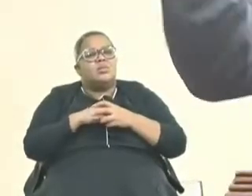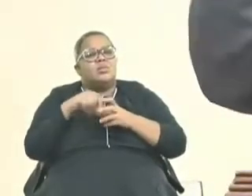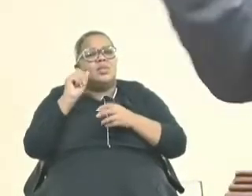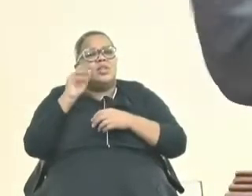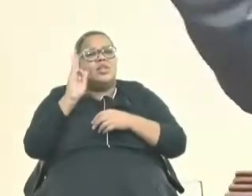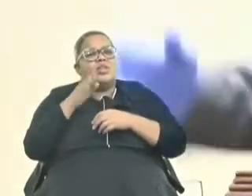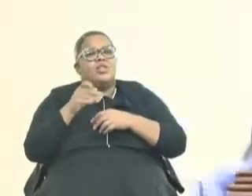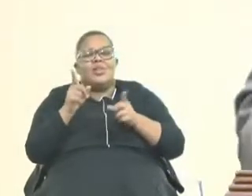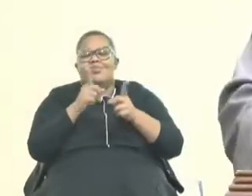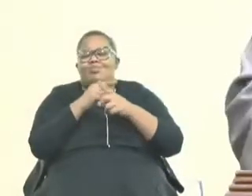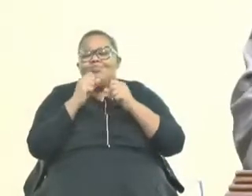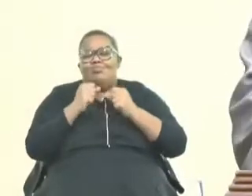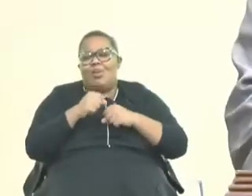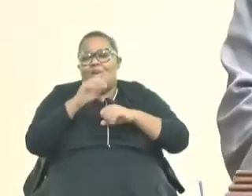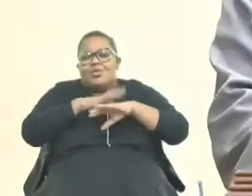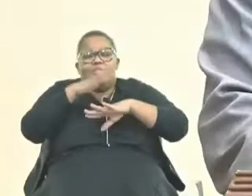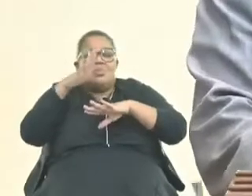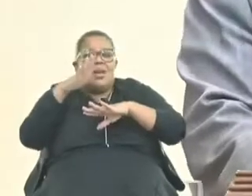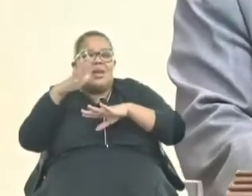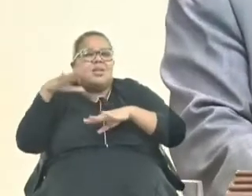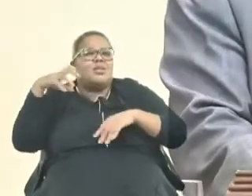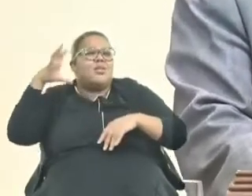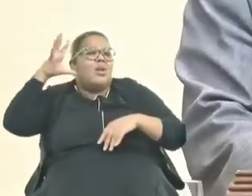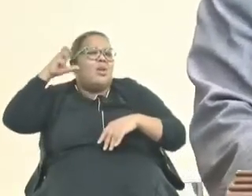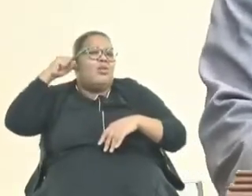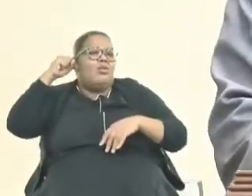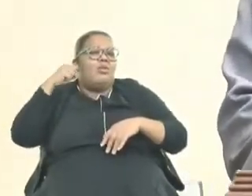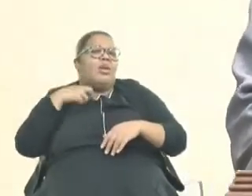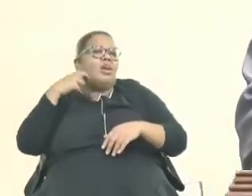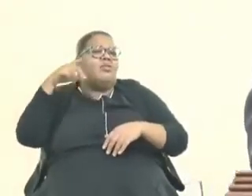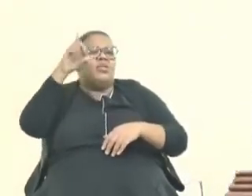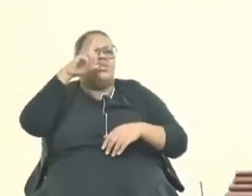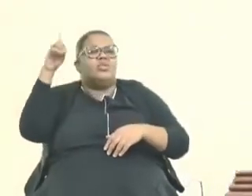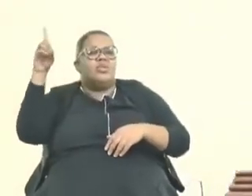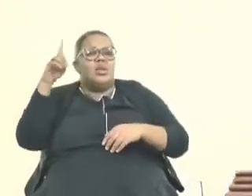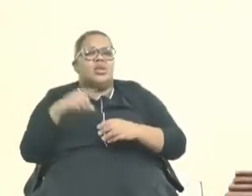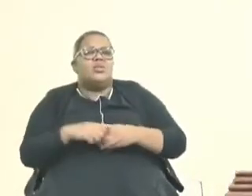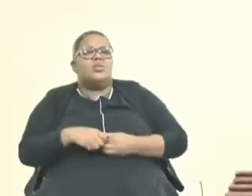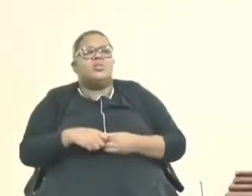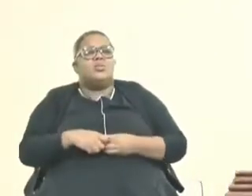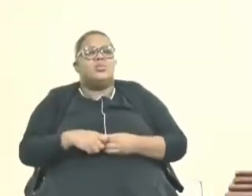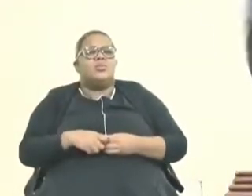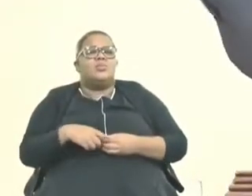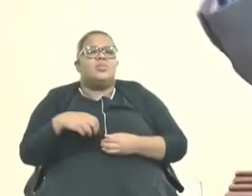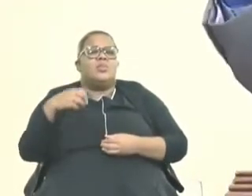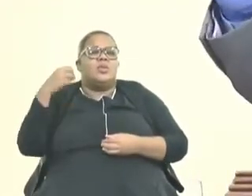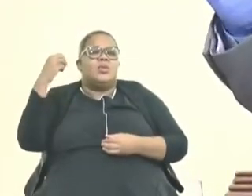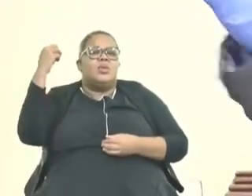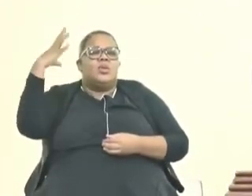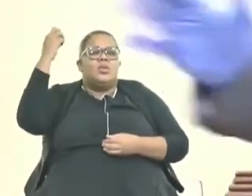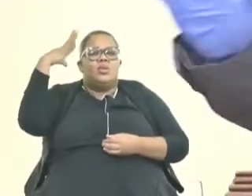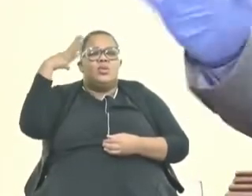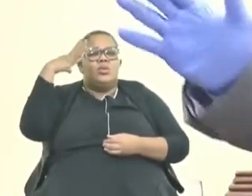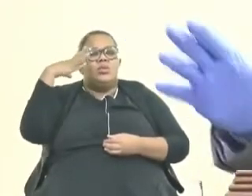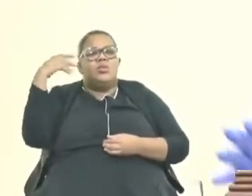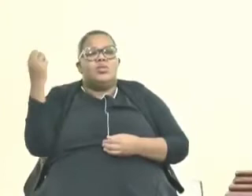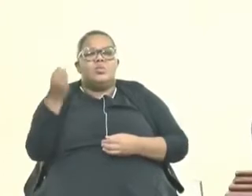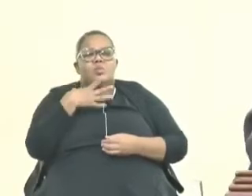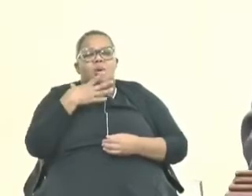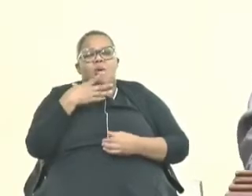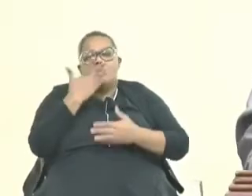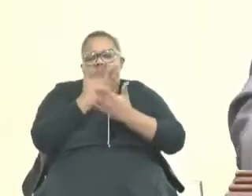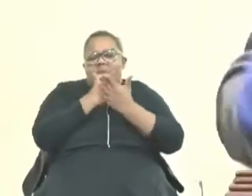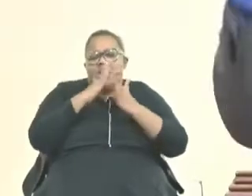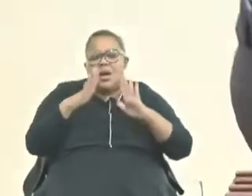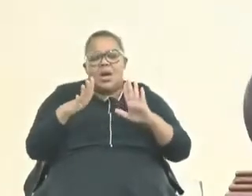já não lhe servem mais a voz do senhor lâmpadas boa só queimada se parecem quando